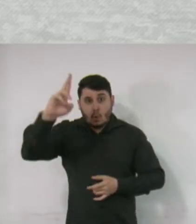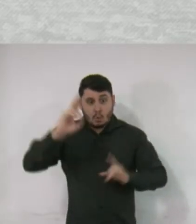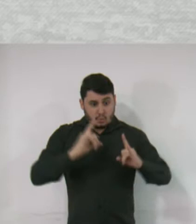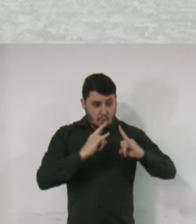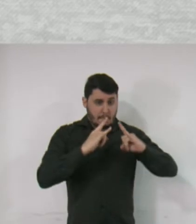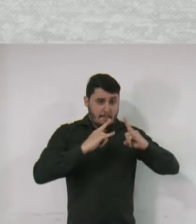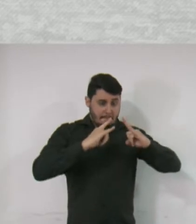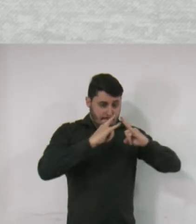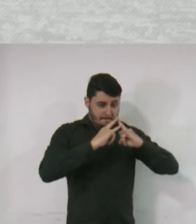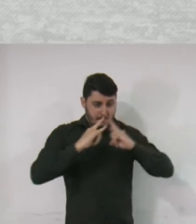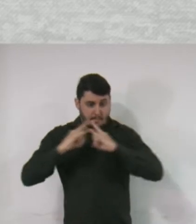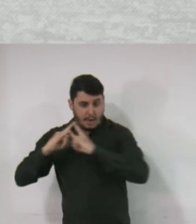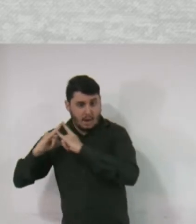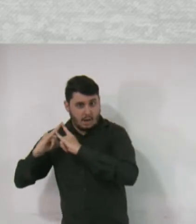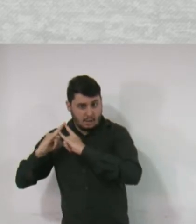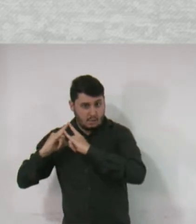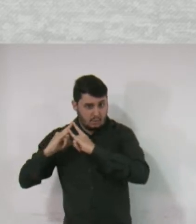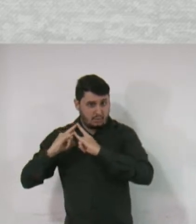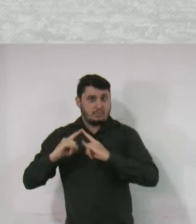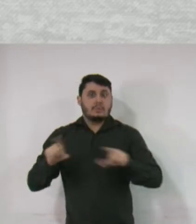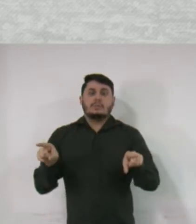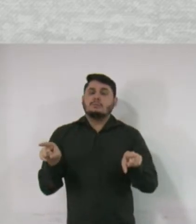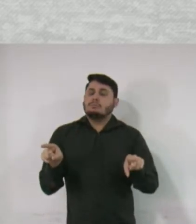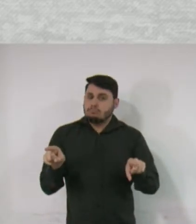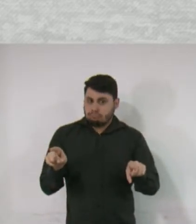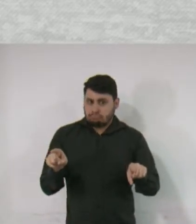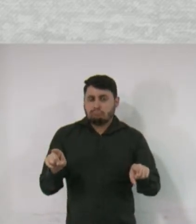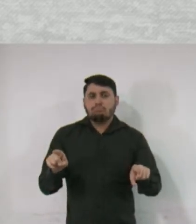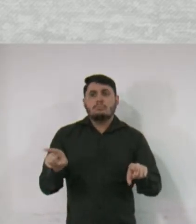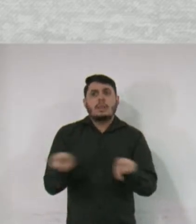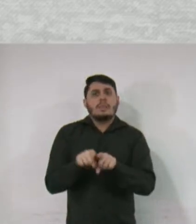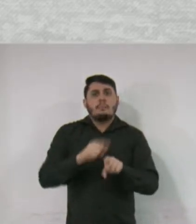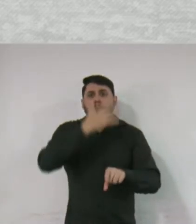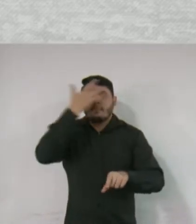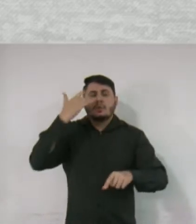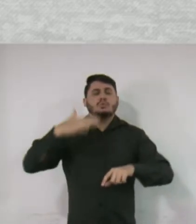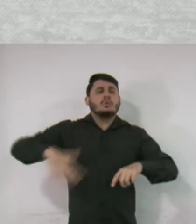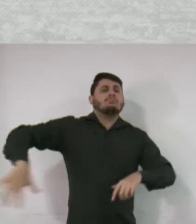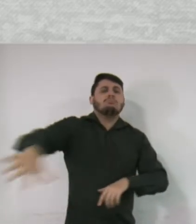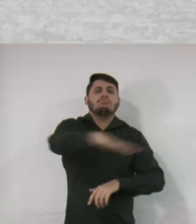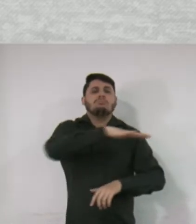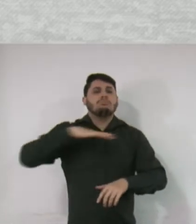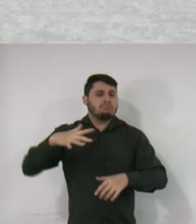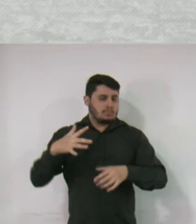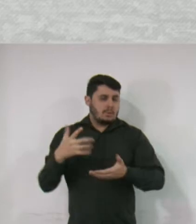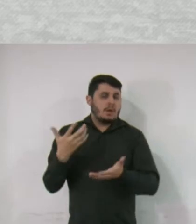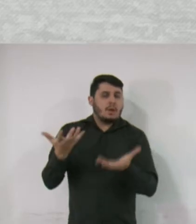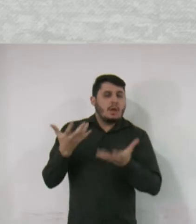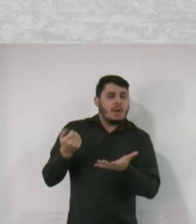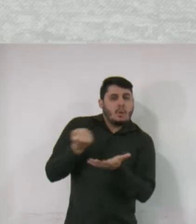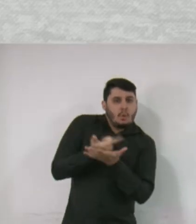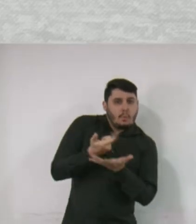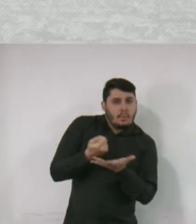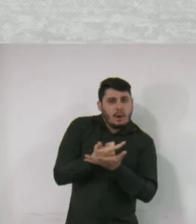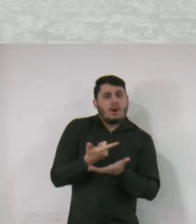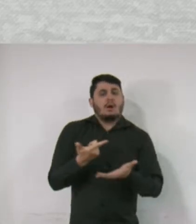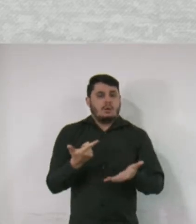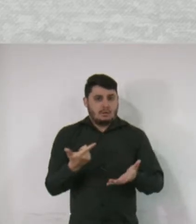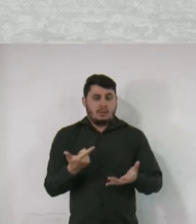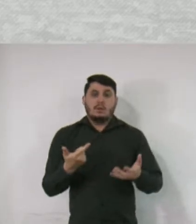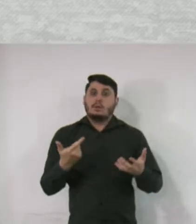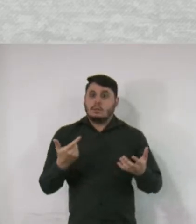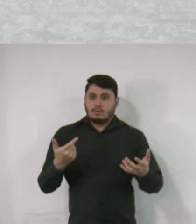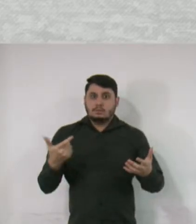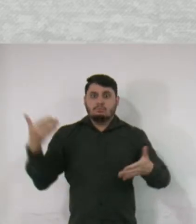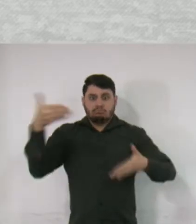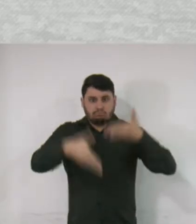dos bancos para venda e os consumidores. Então, para o público em geral, será feita o uso obrigatório de